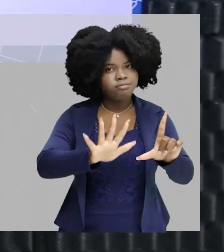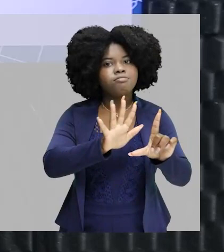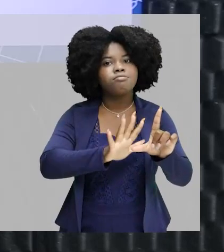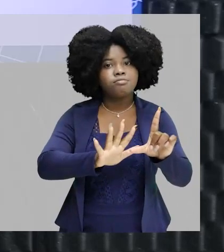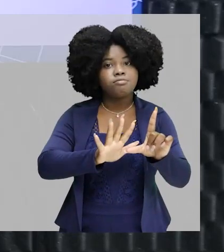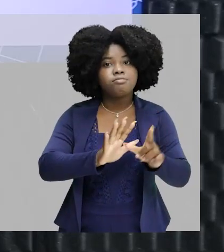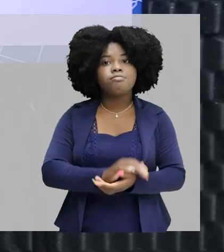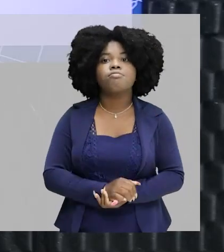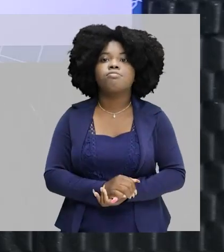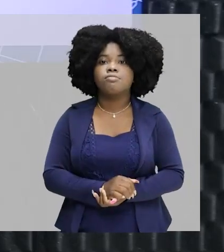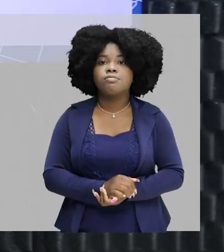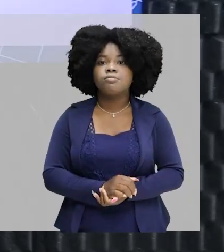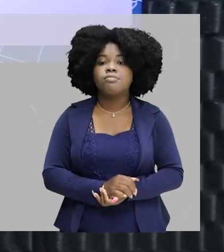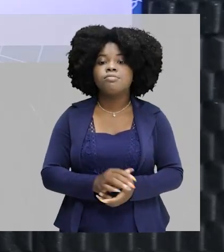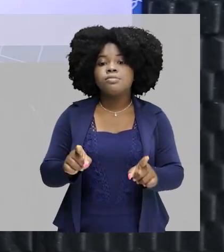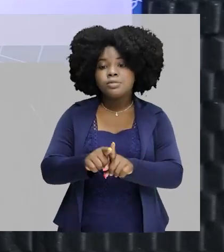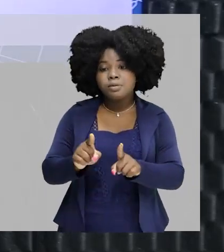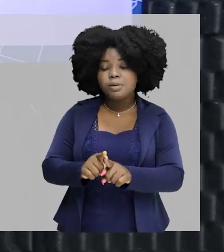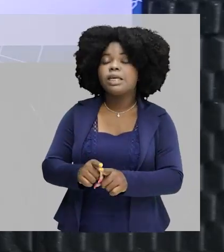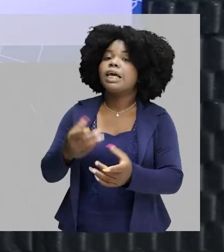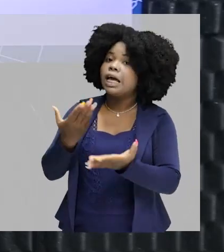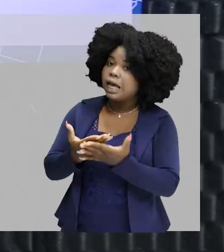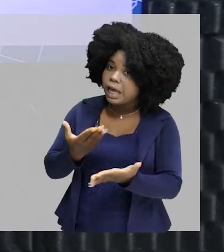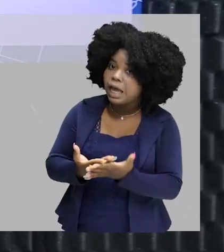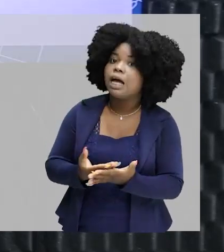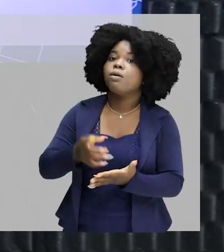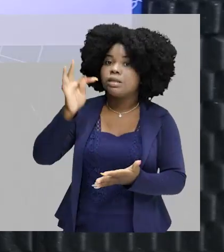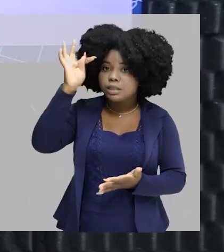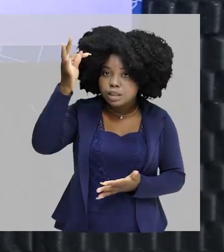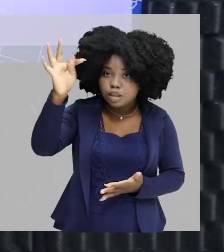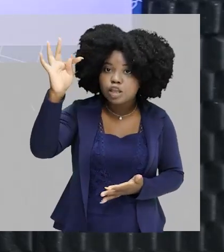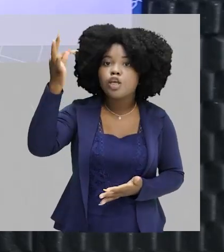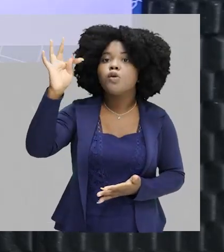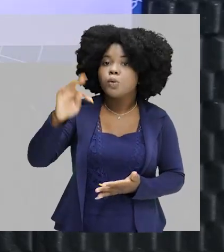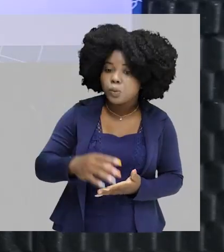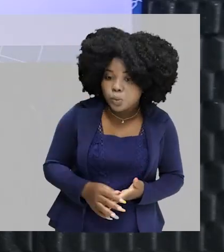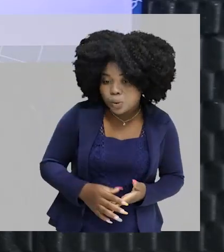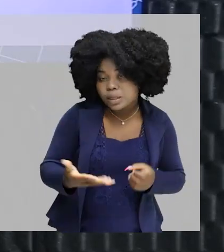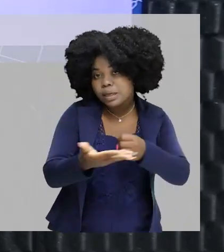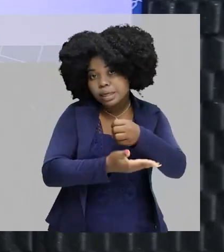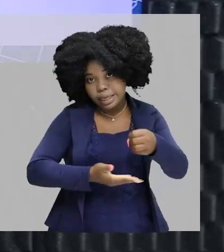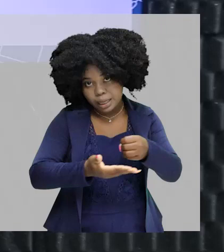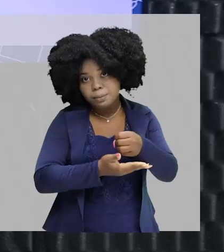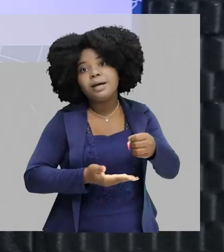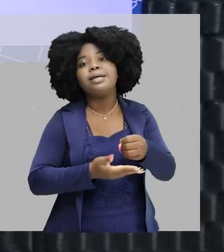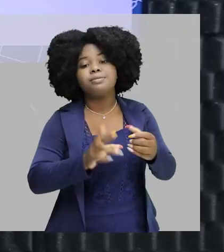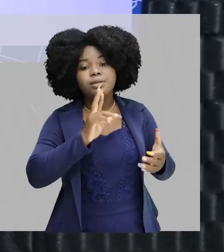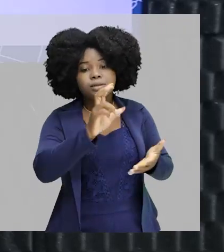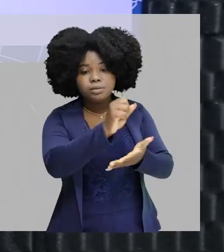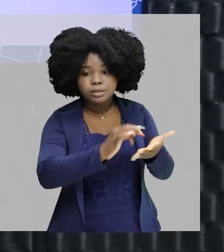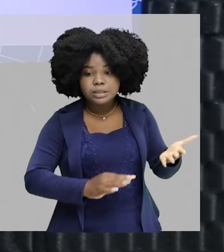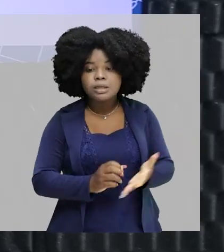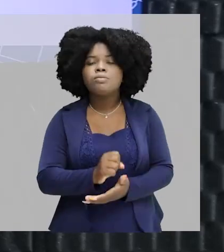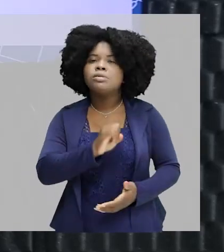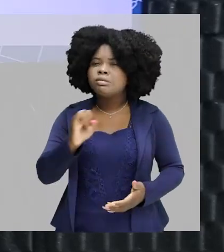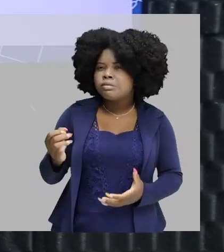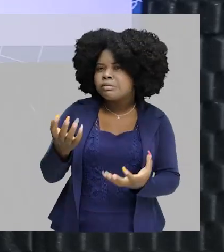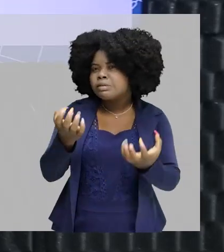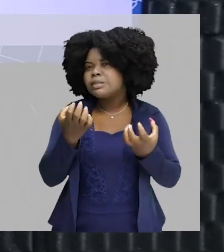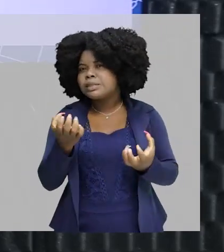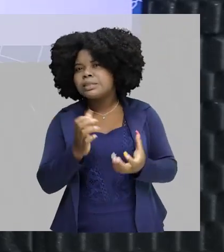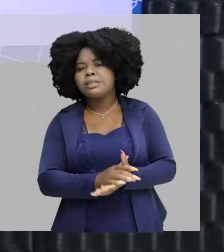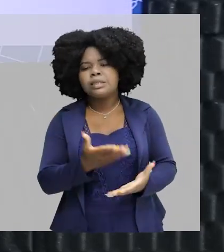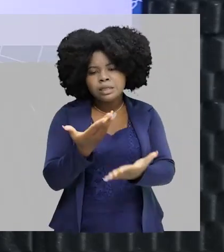Dias, inclusive a aula teórica que vai embasar a resolução dessas questões, tá? Então, quiser dar aquele up no seu